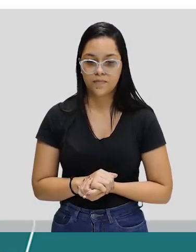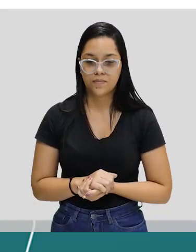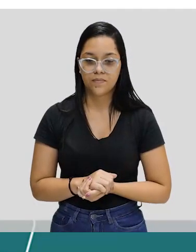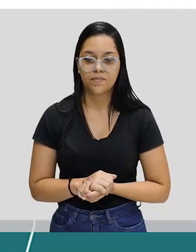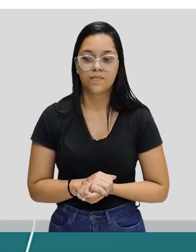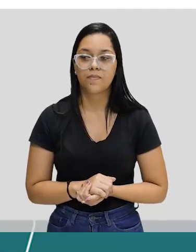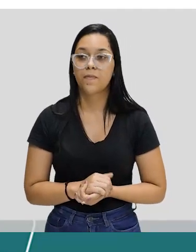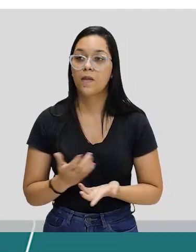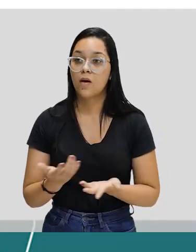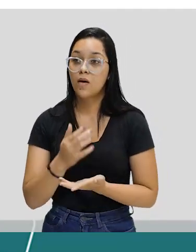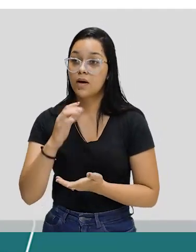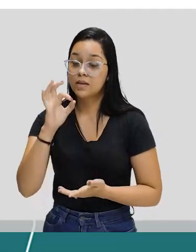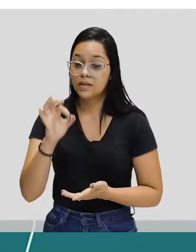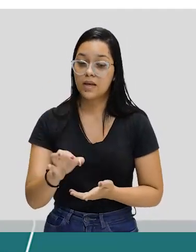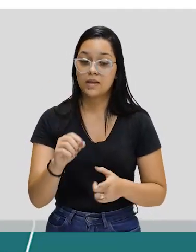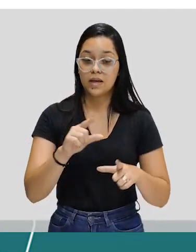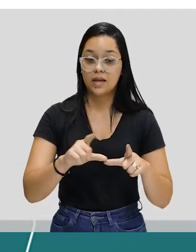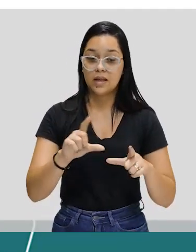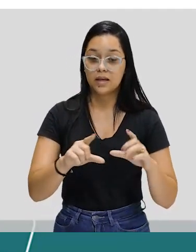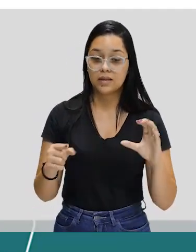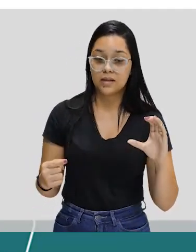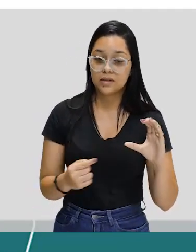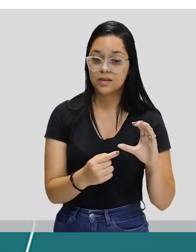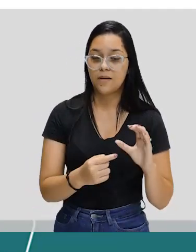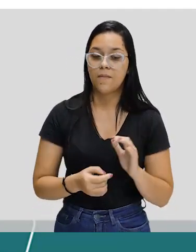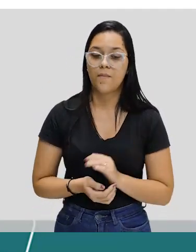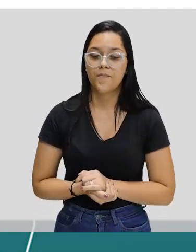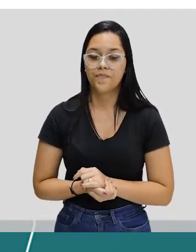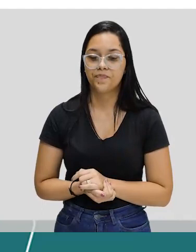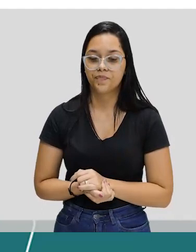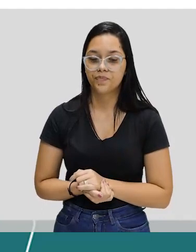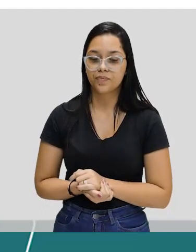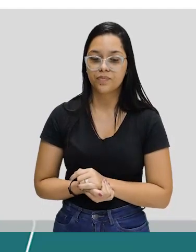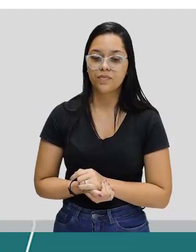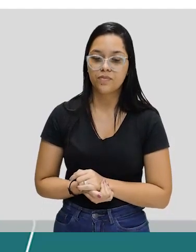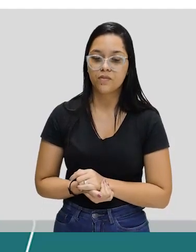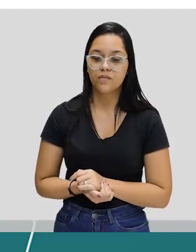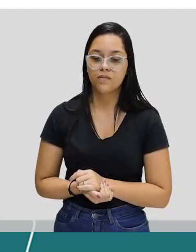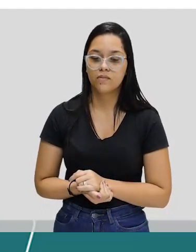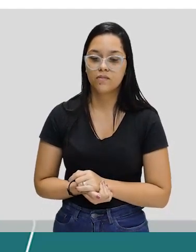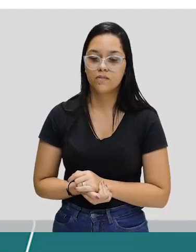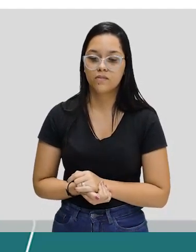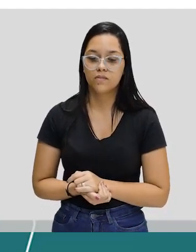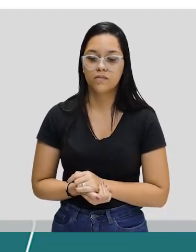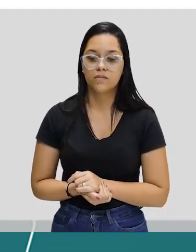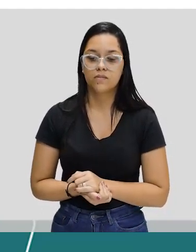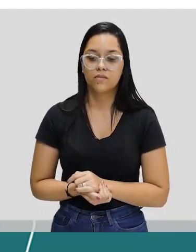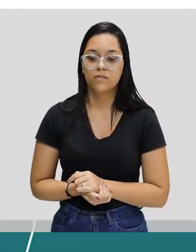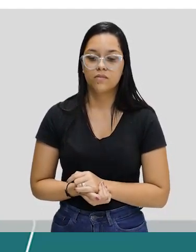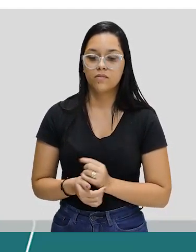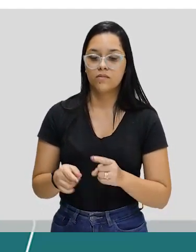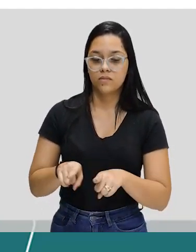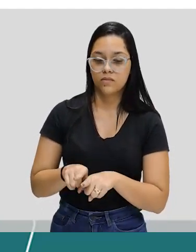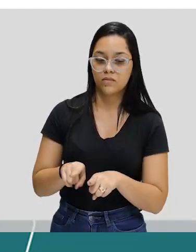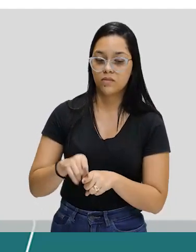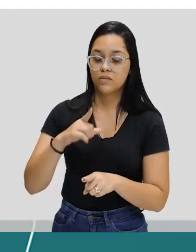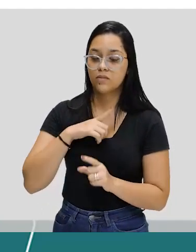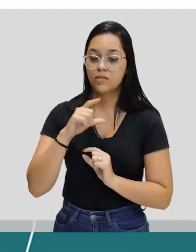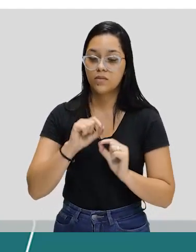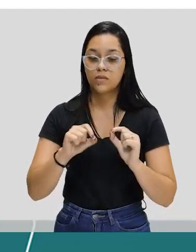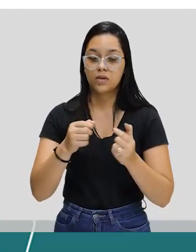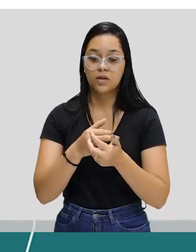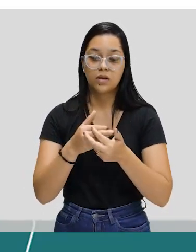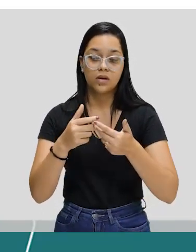só, a resposta correta seria a letra C, né? Marque a alternativa na qual completo, né? Seria: há